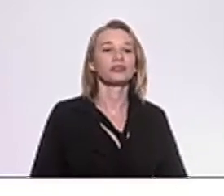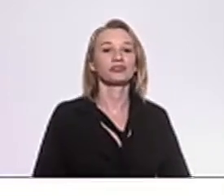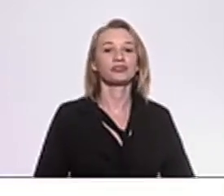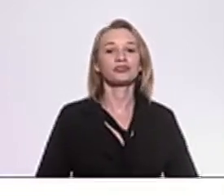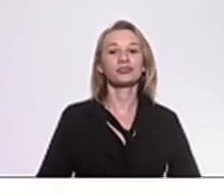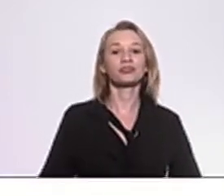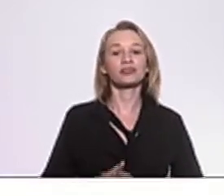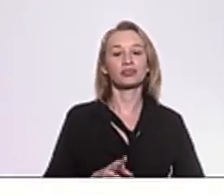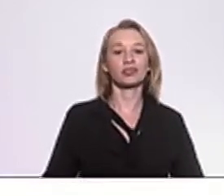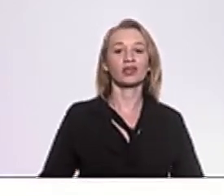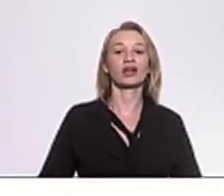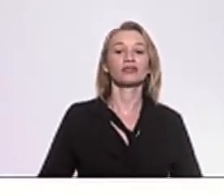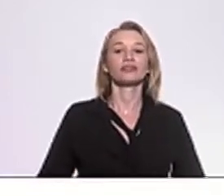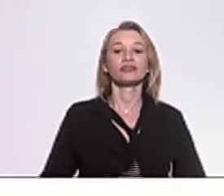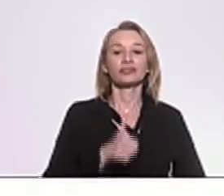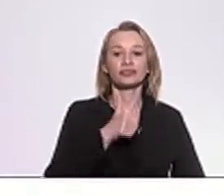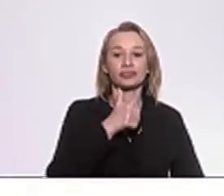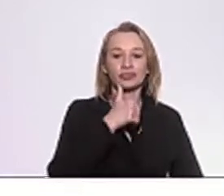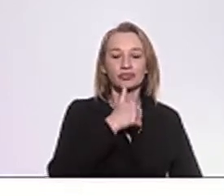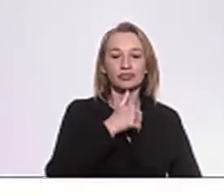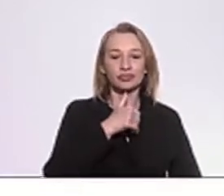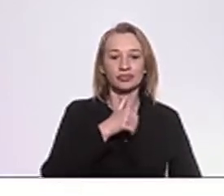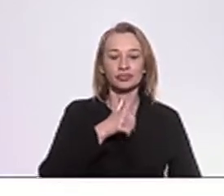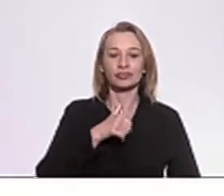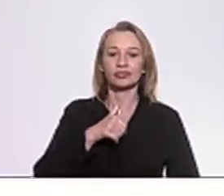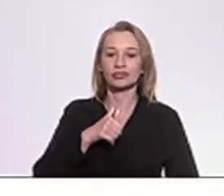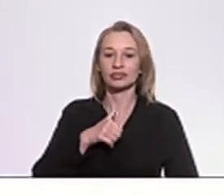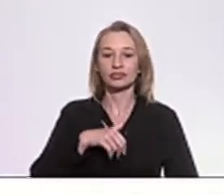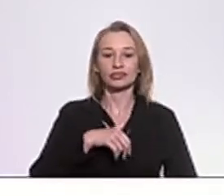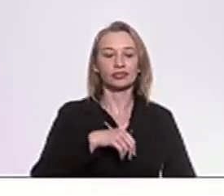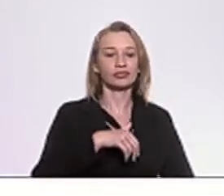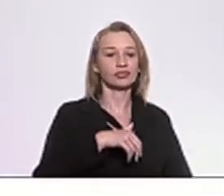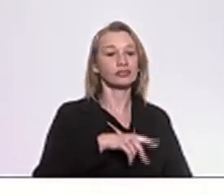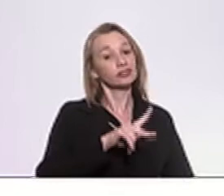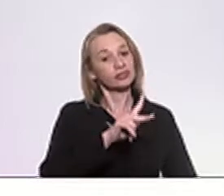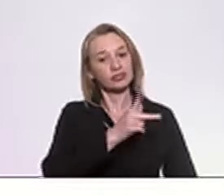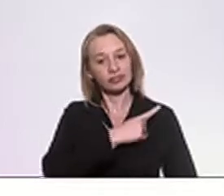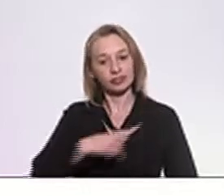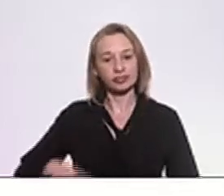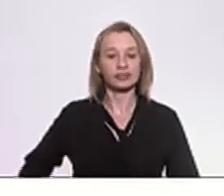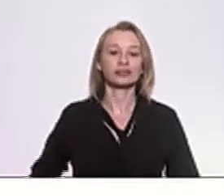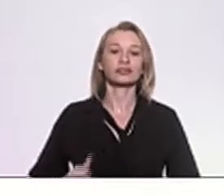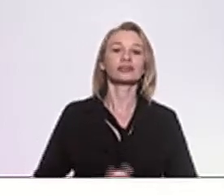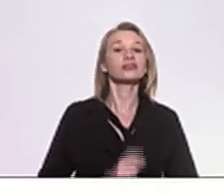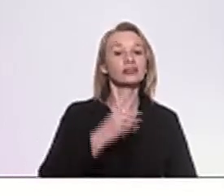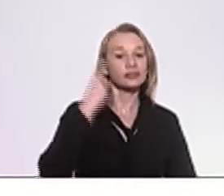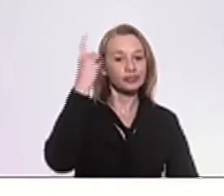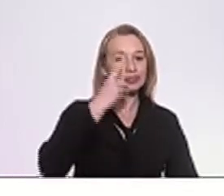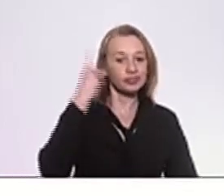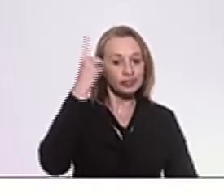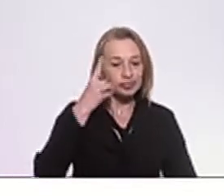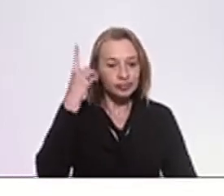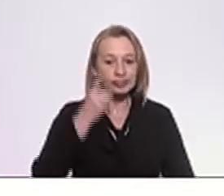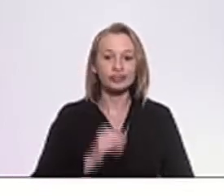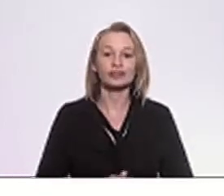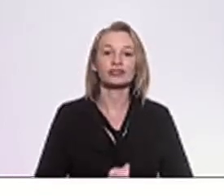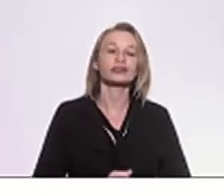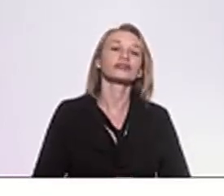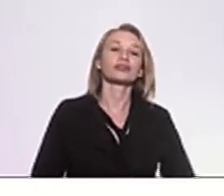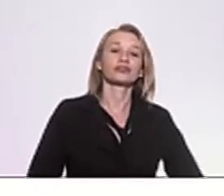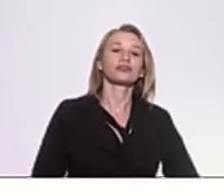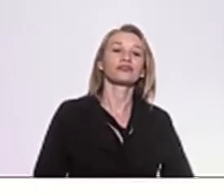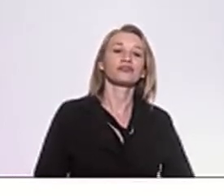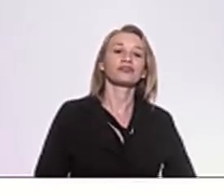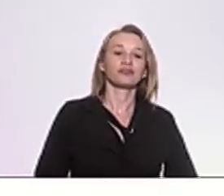Senhora presidente, senhoras e senhores deputados, servidores da Assembleia Legislativa do Estado